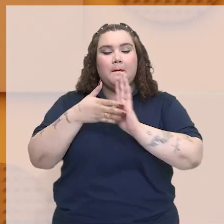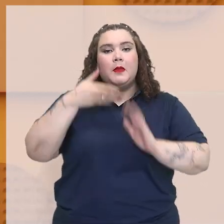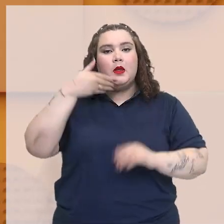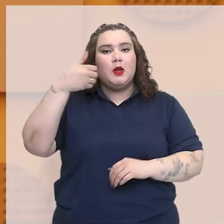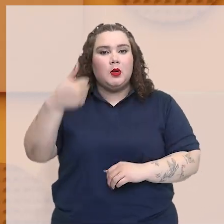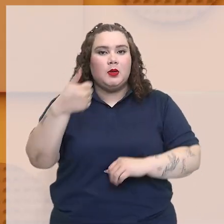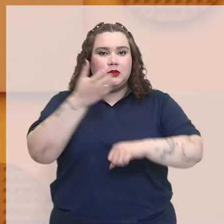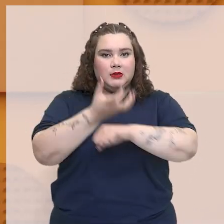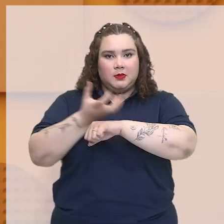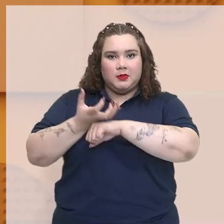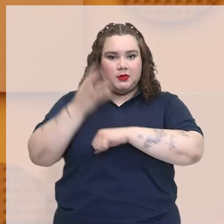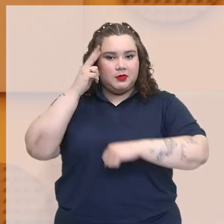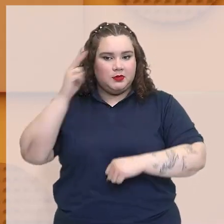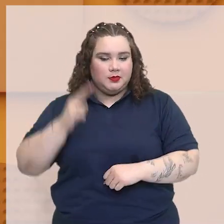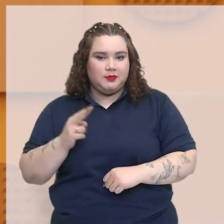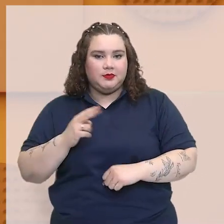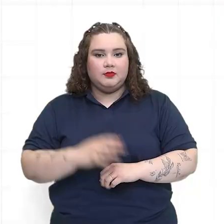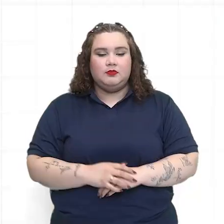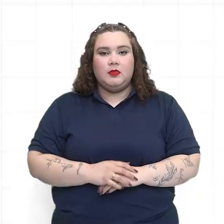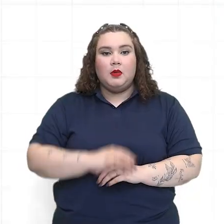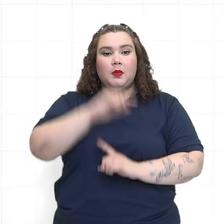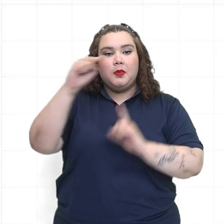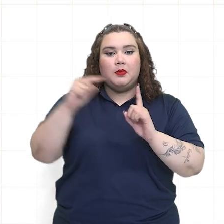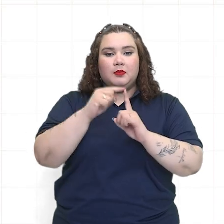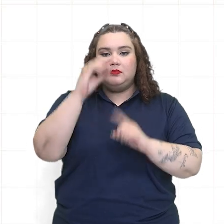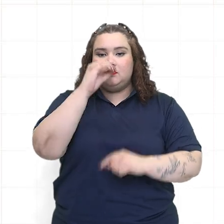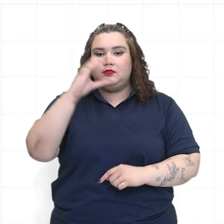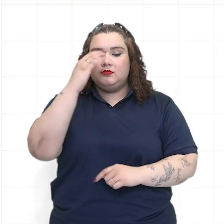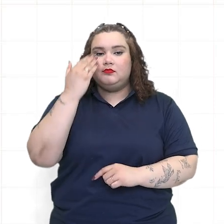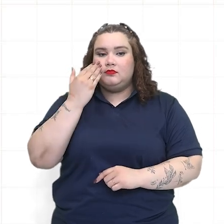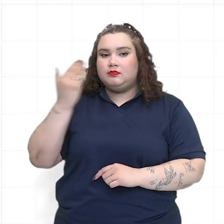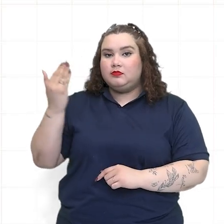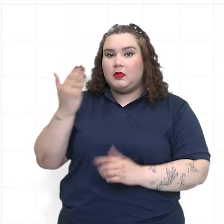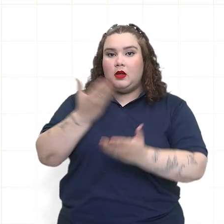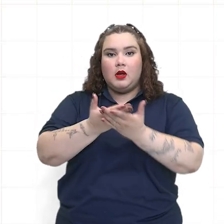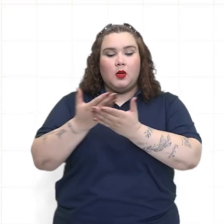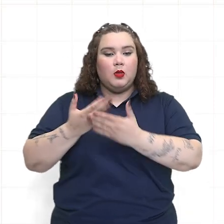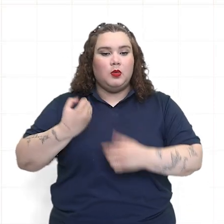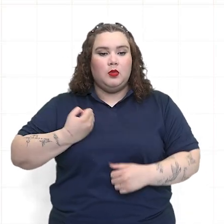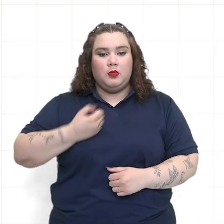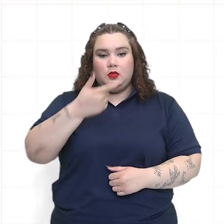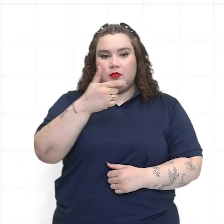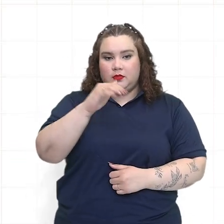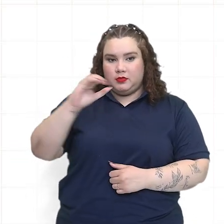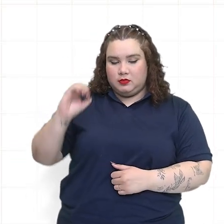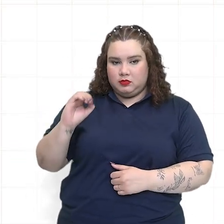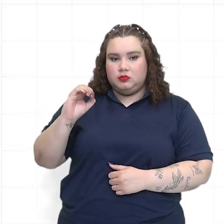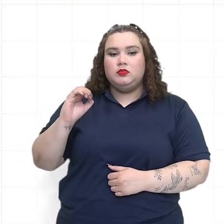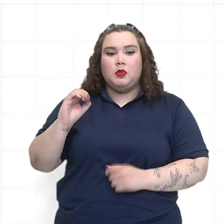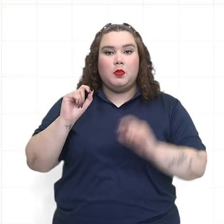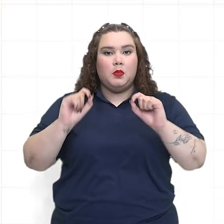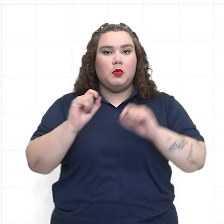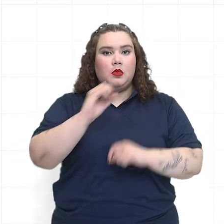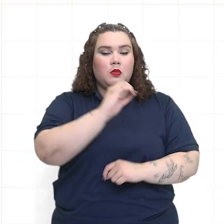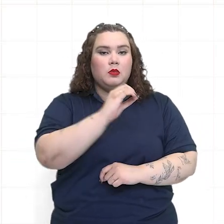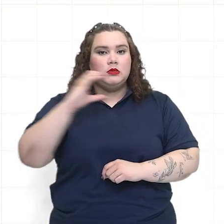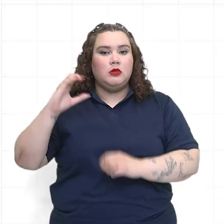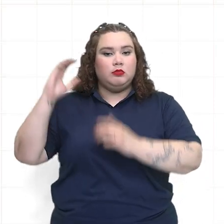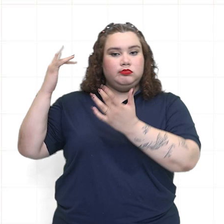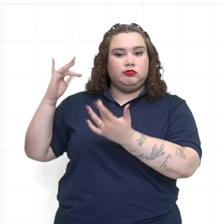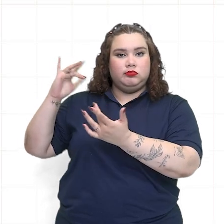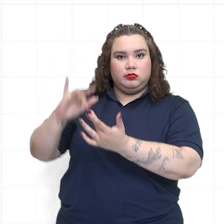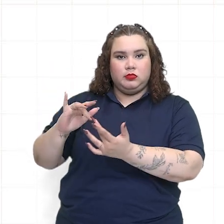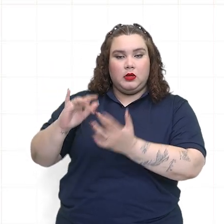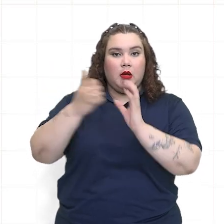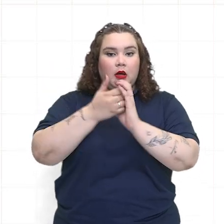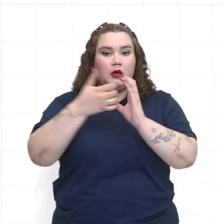de histórias. Vamos ao objeto de conhecimento. Aula de número 20, o Ocidente Clássico,